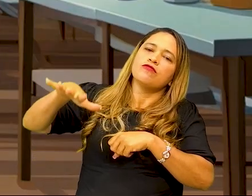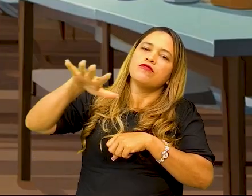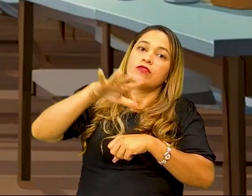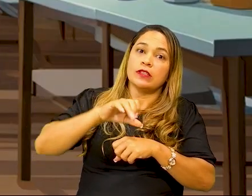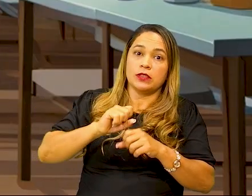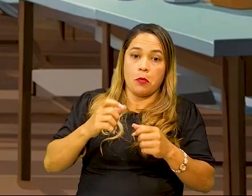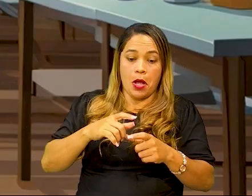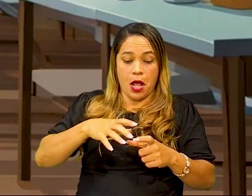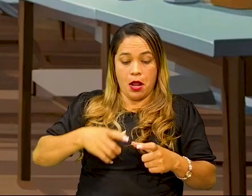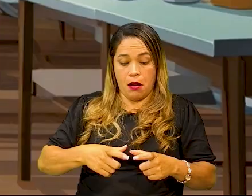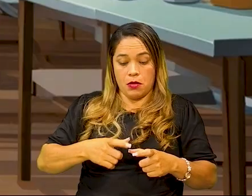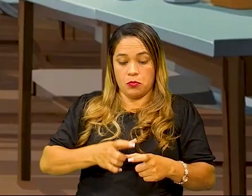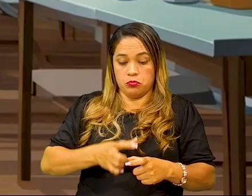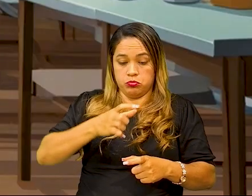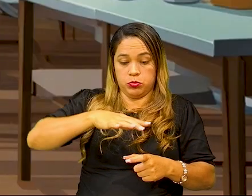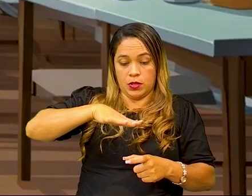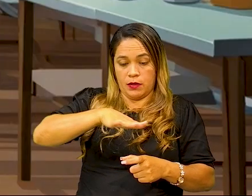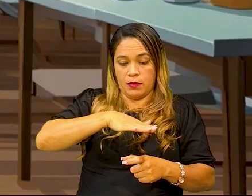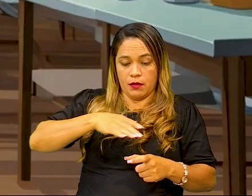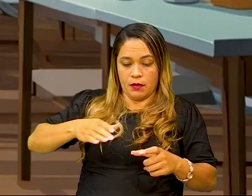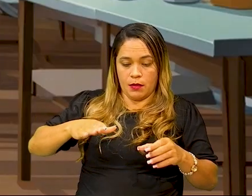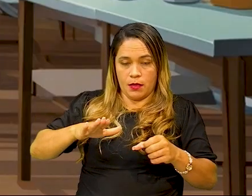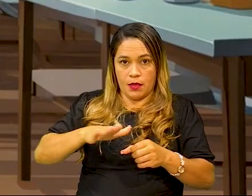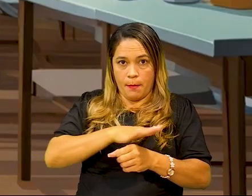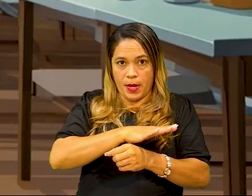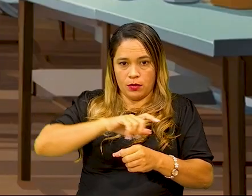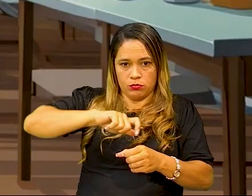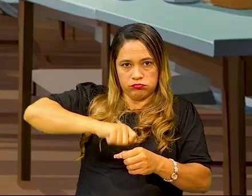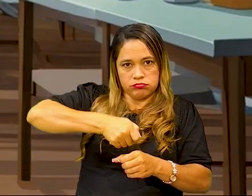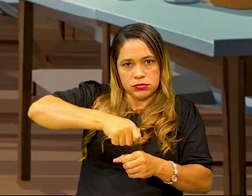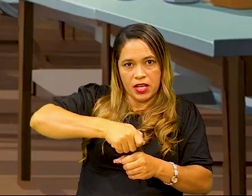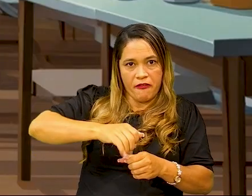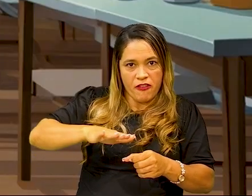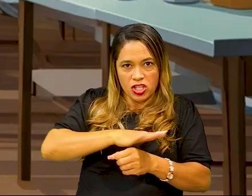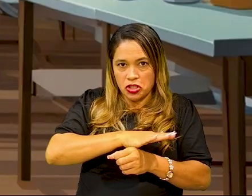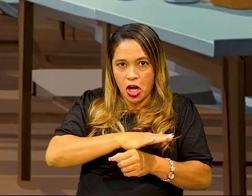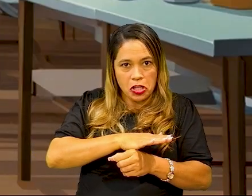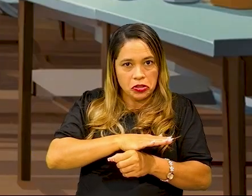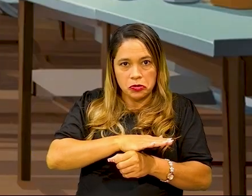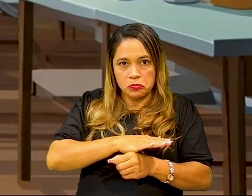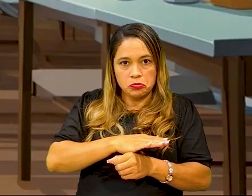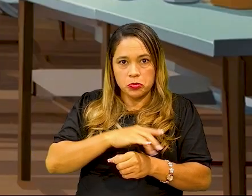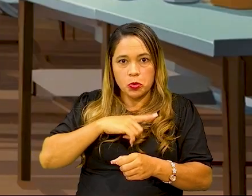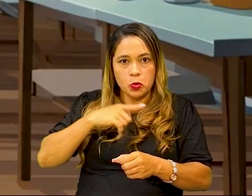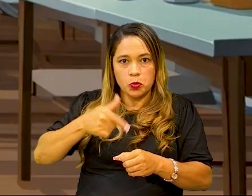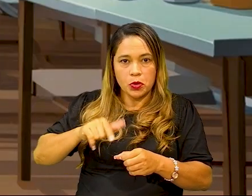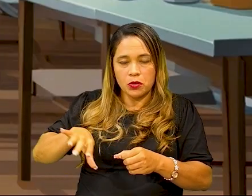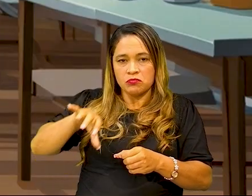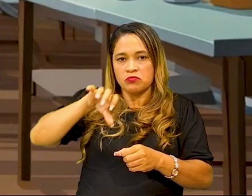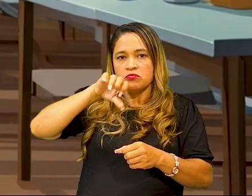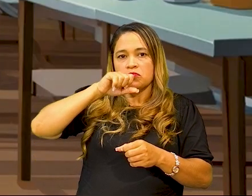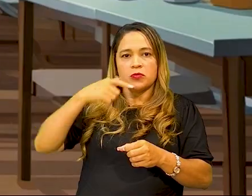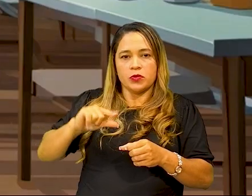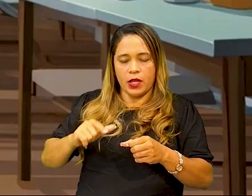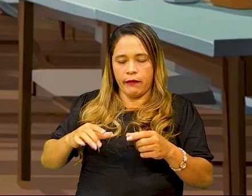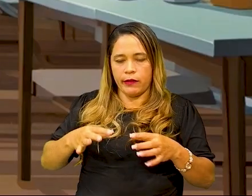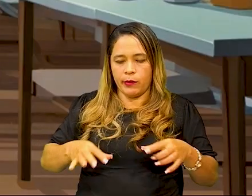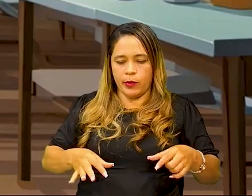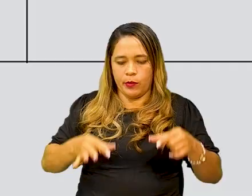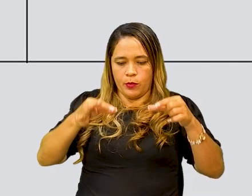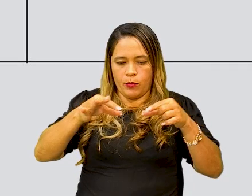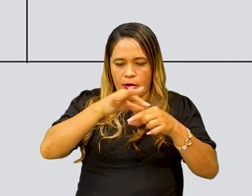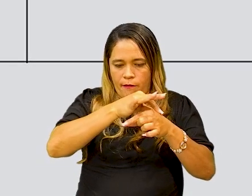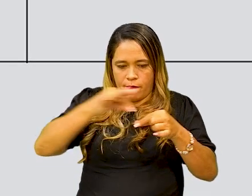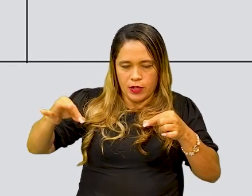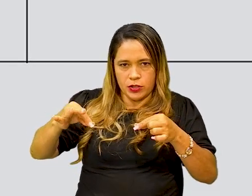lata fechada não tem oxigênio, é bom para ela. Uma embalagem embalada a vácuo não tem oxigênio, é bom para essa bactéria. Legal? Então, volta